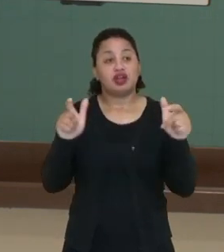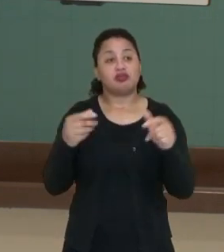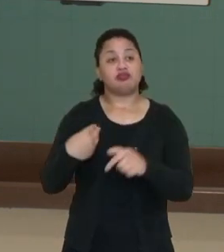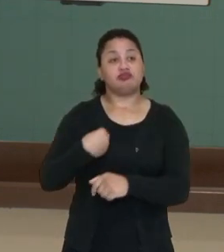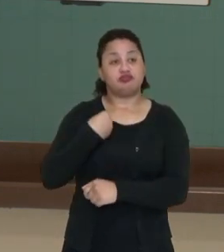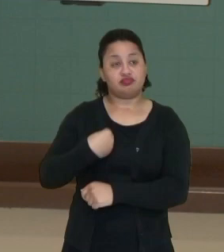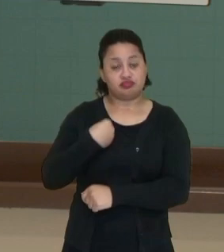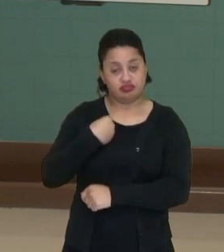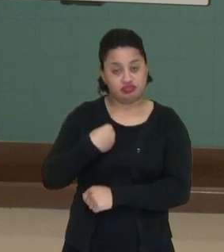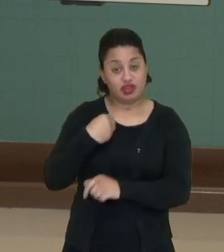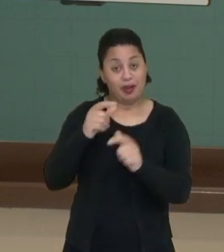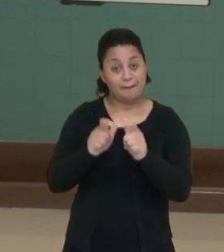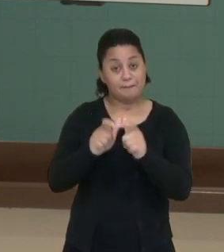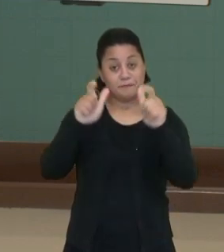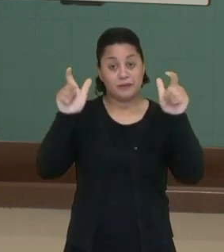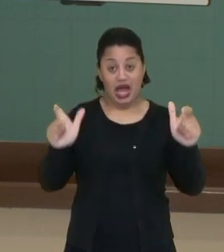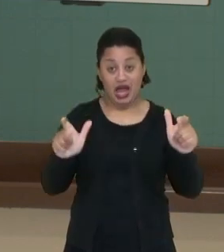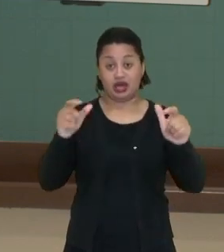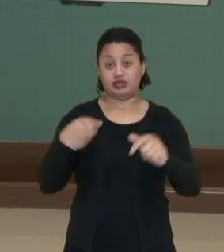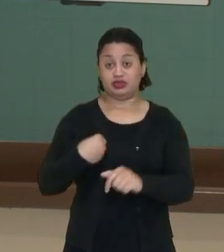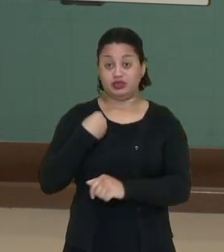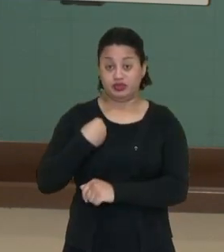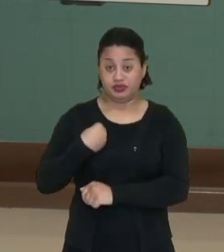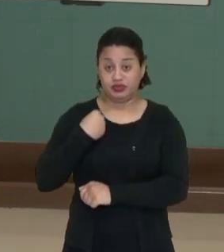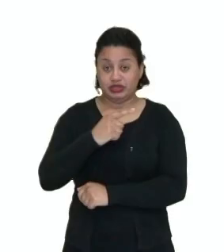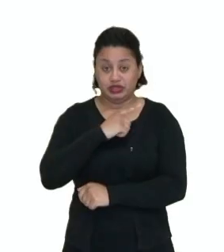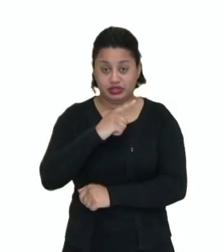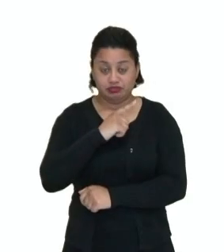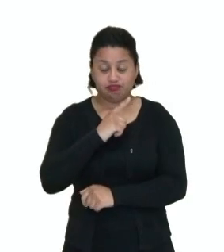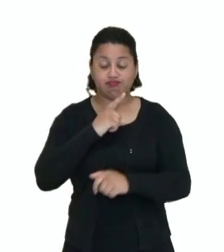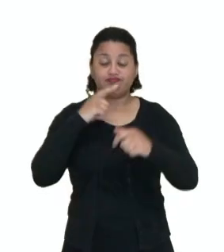vivos, a maioria, tá?